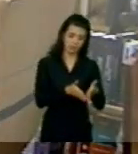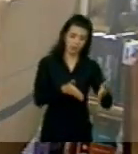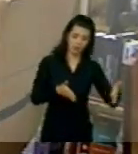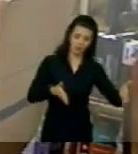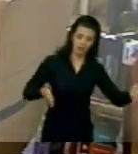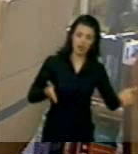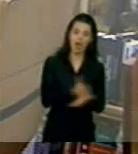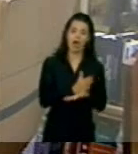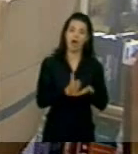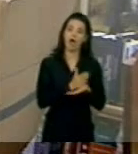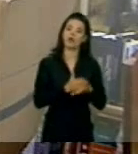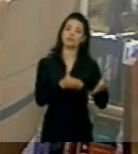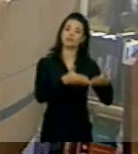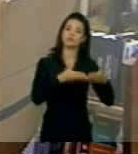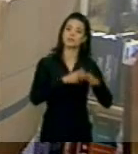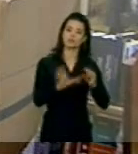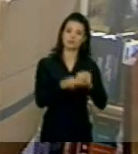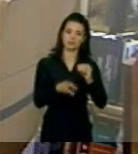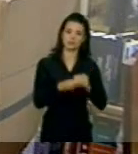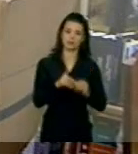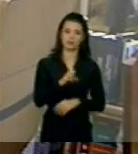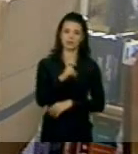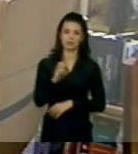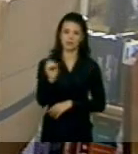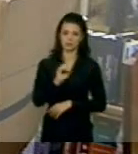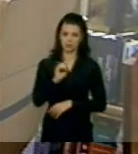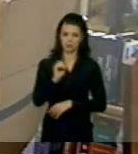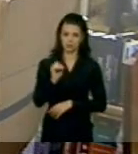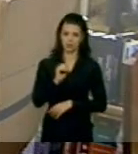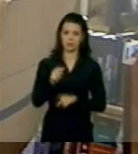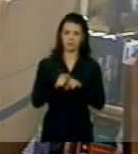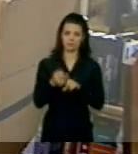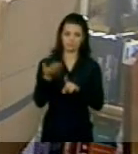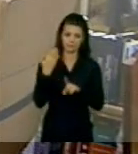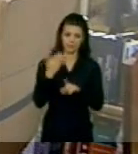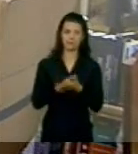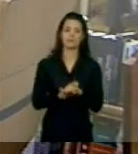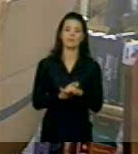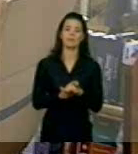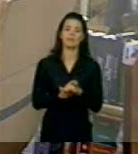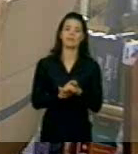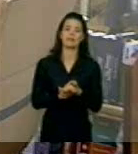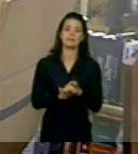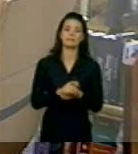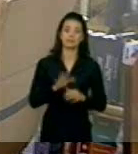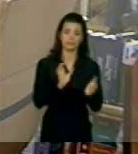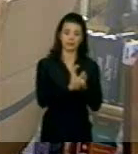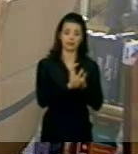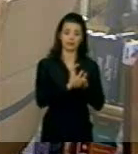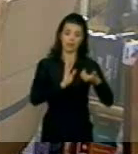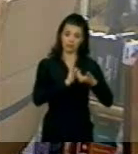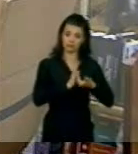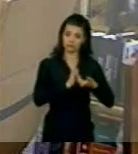manifestações complementares. No dia 5 de outubro corrente, a Câmara dos Deputados aditou as informações